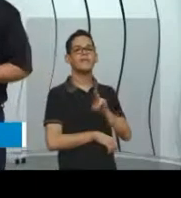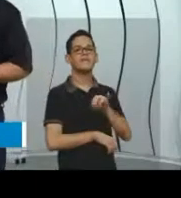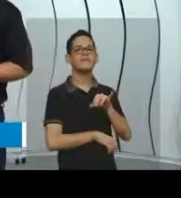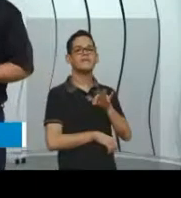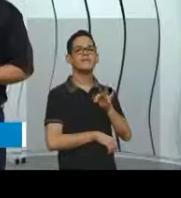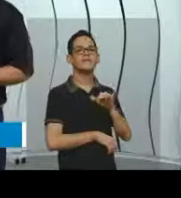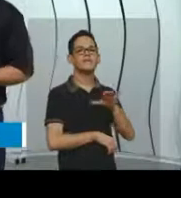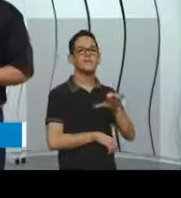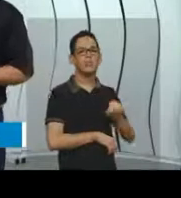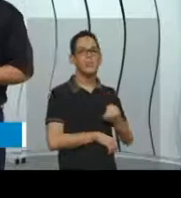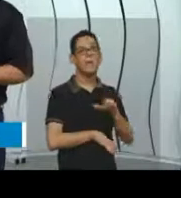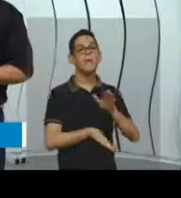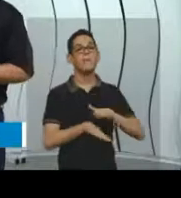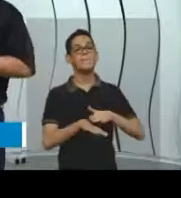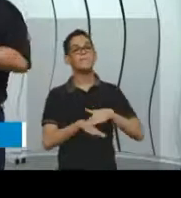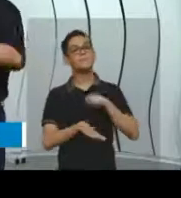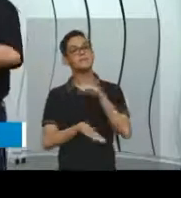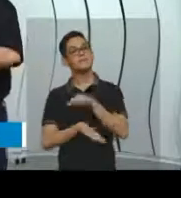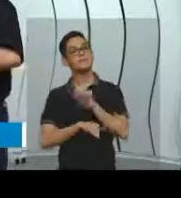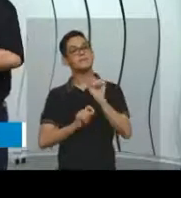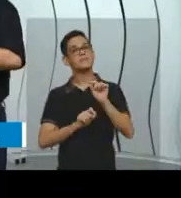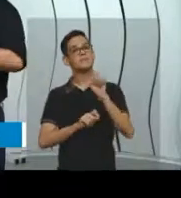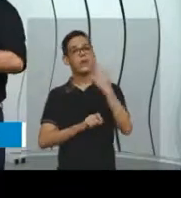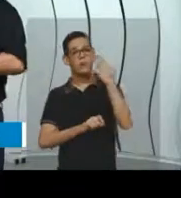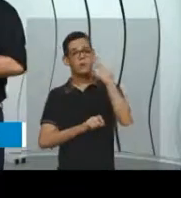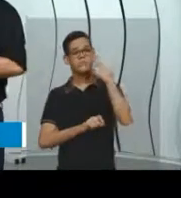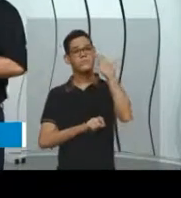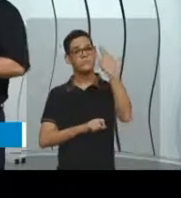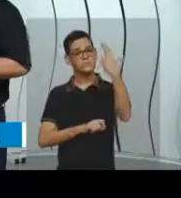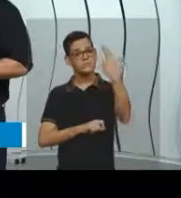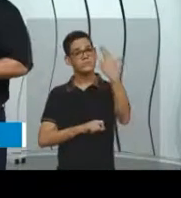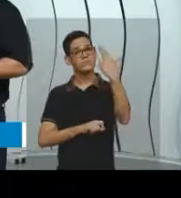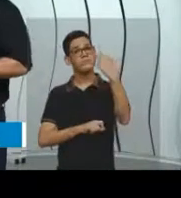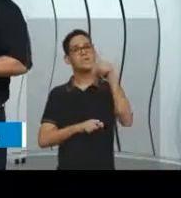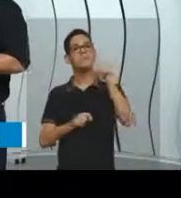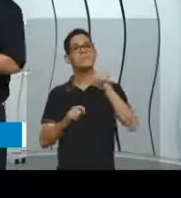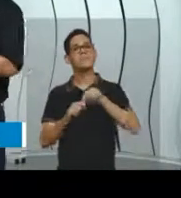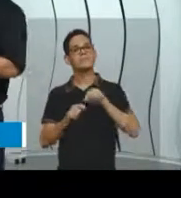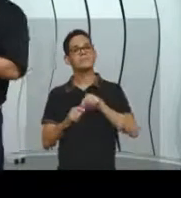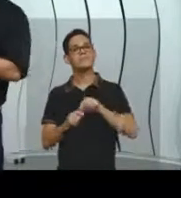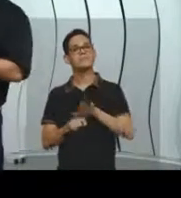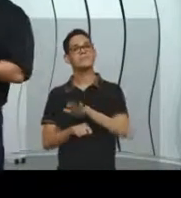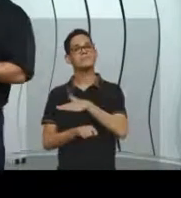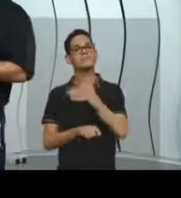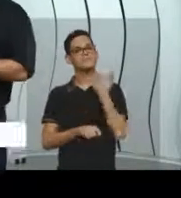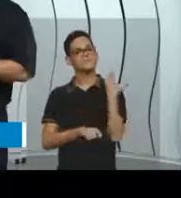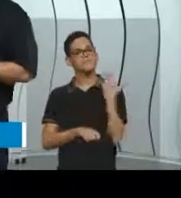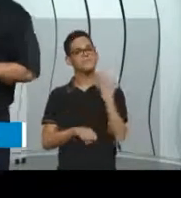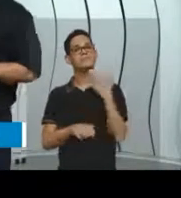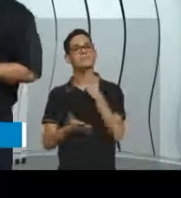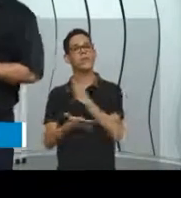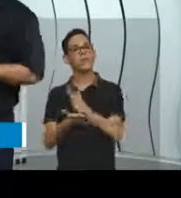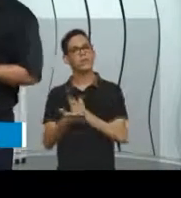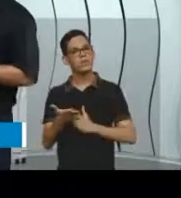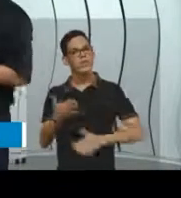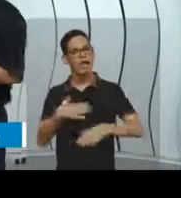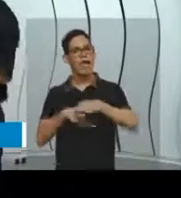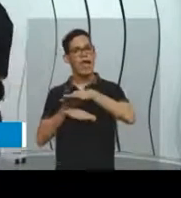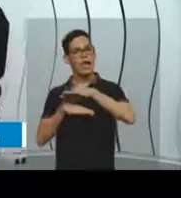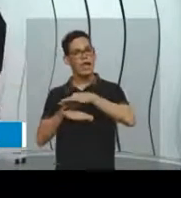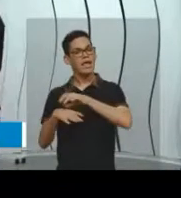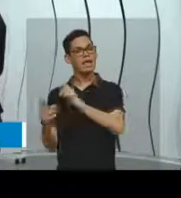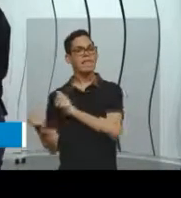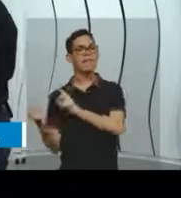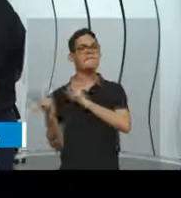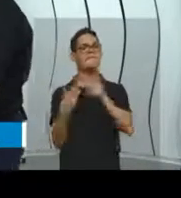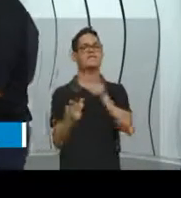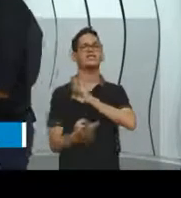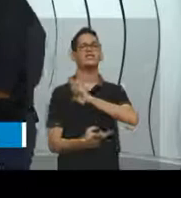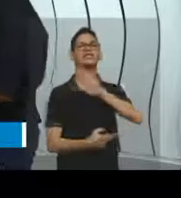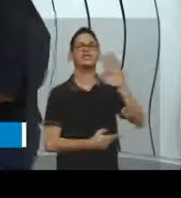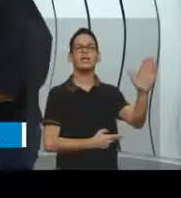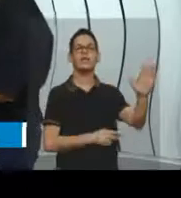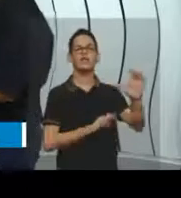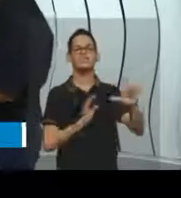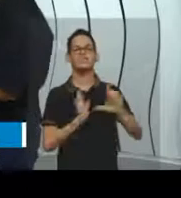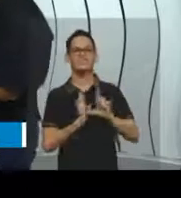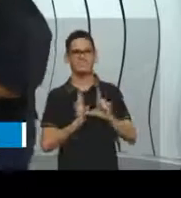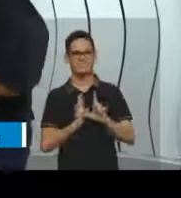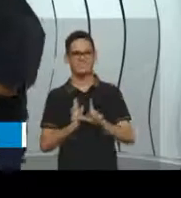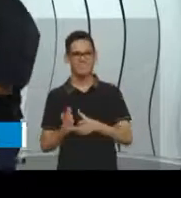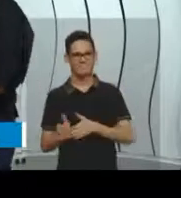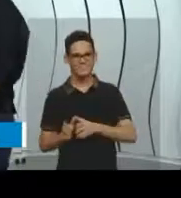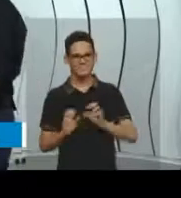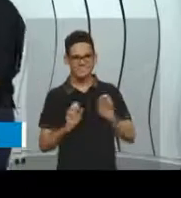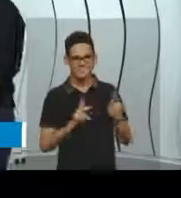promover o beneficiamento, a embalagem e vai comercializar, ok? Bom,